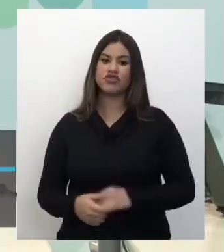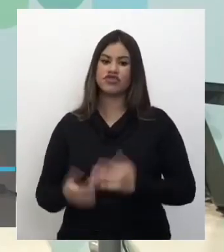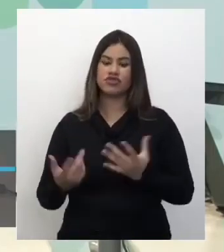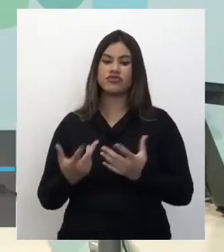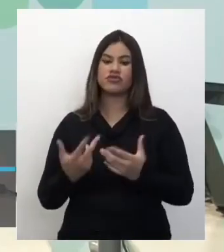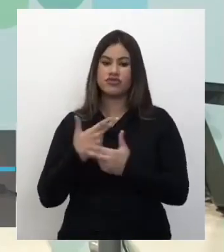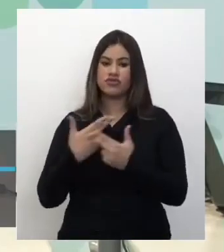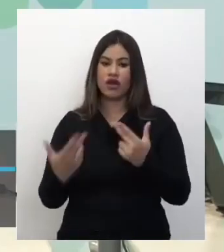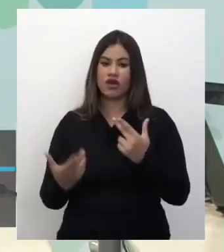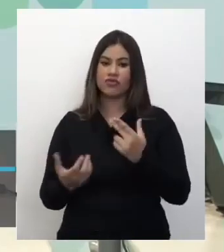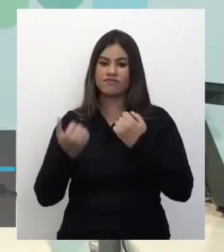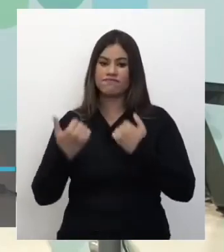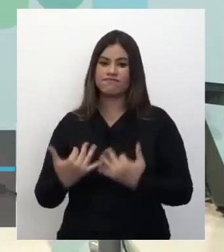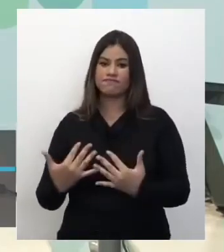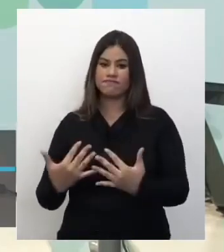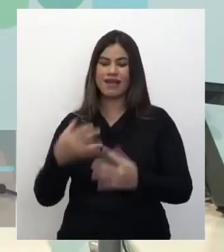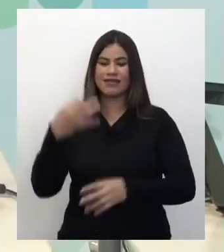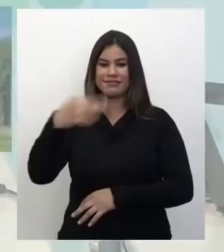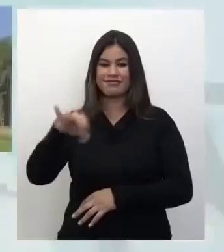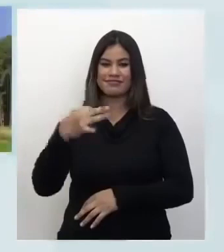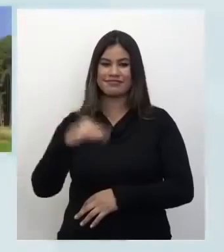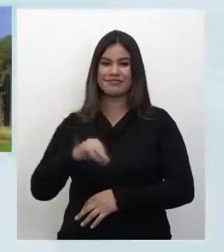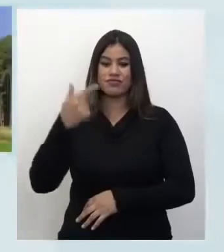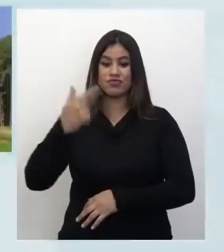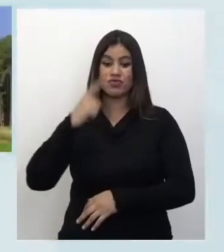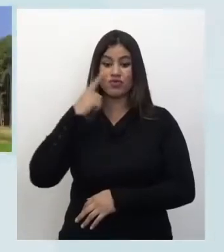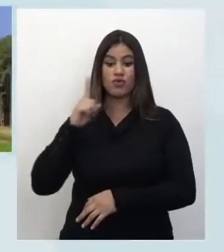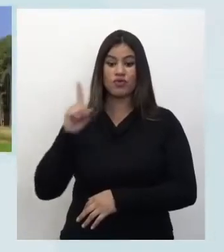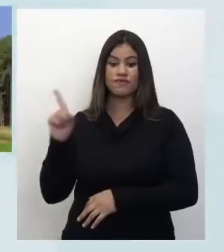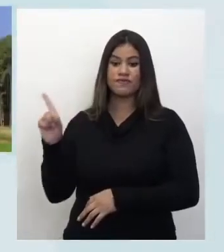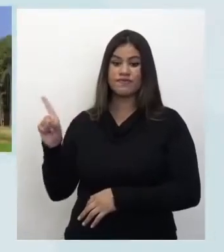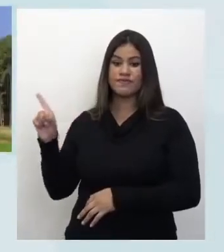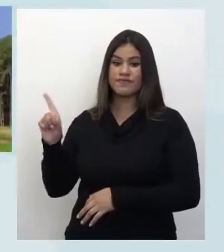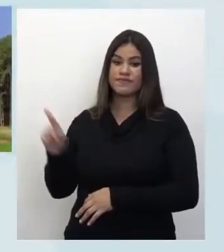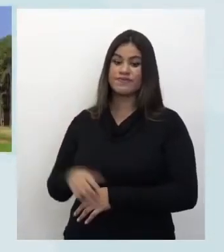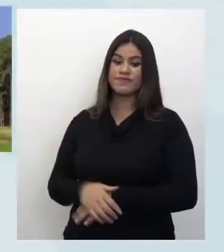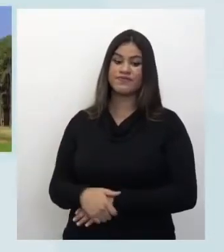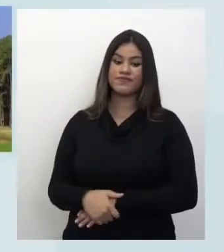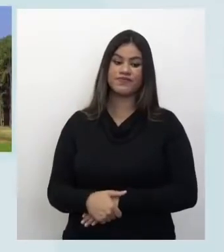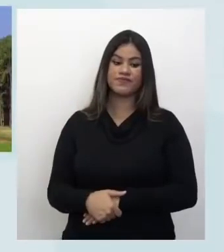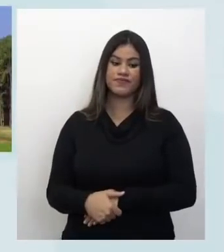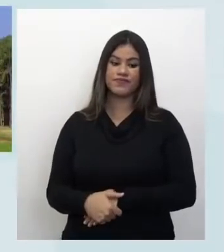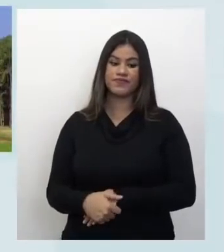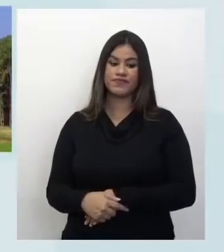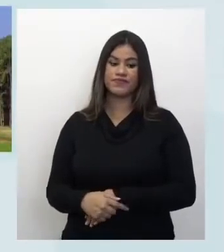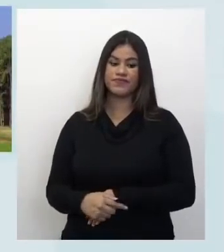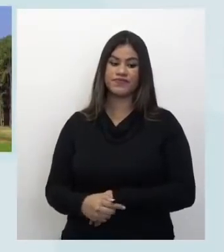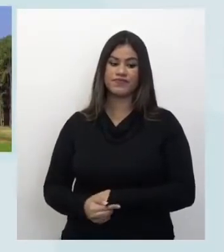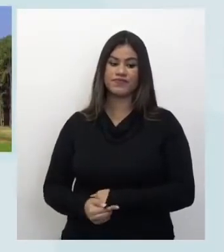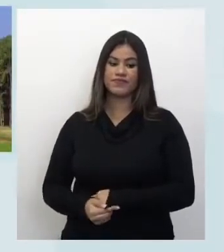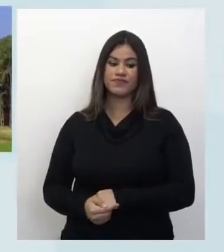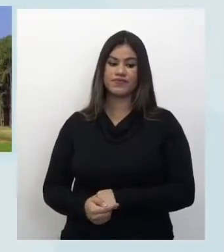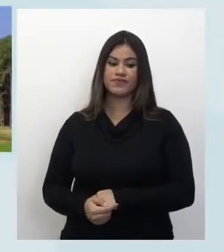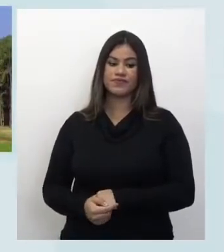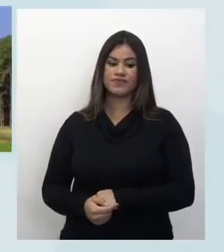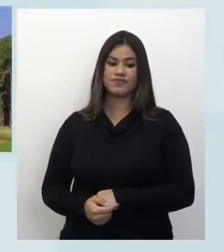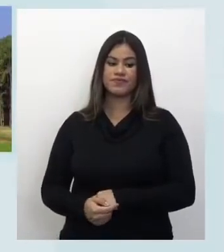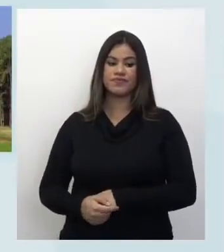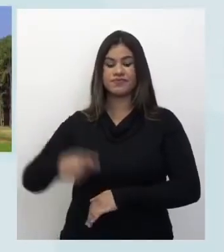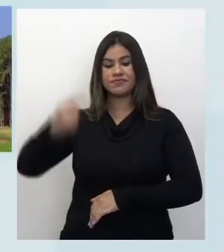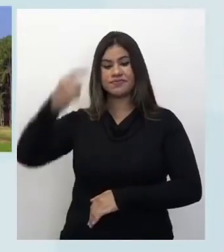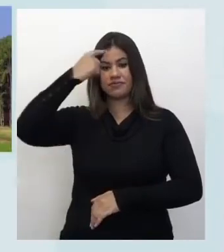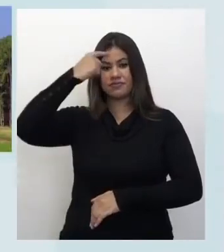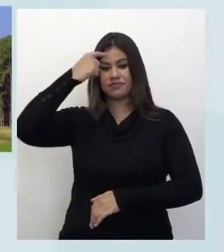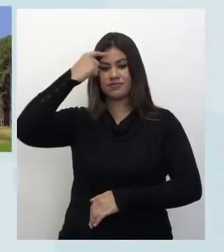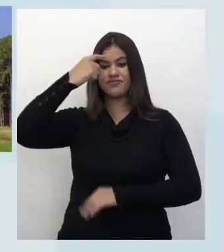aí, acertou. Vou pedir para voltar mais uma vez para a imagem, só para vocês olharem com atenção. Então, quem pensou nisso,